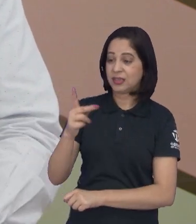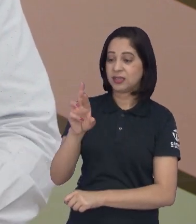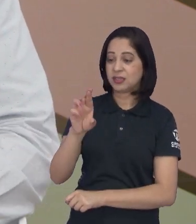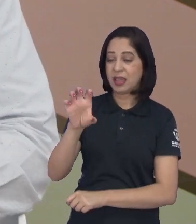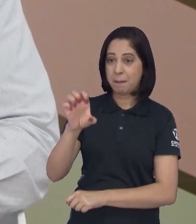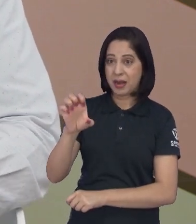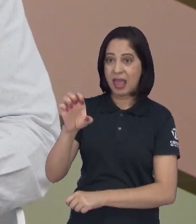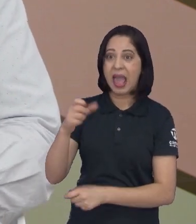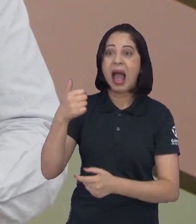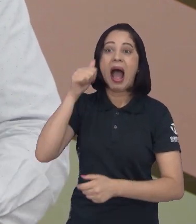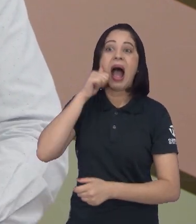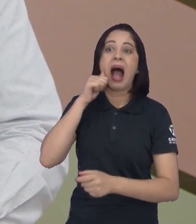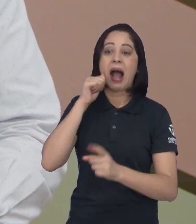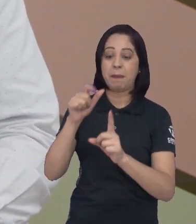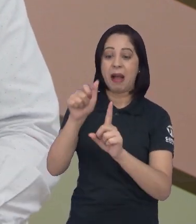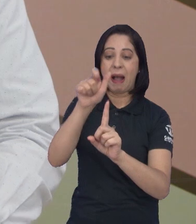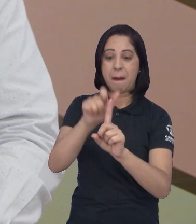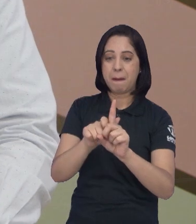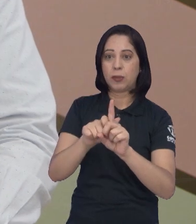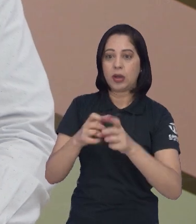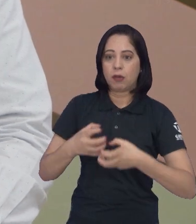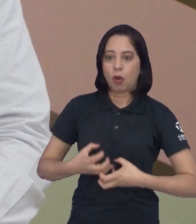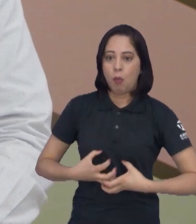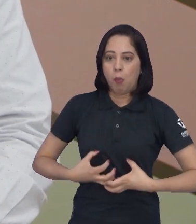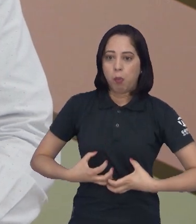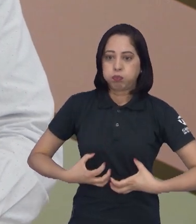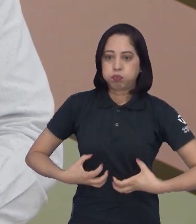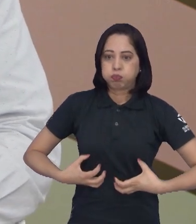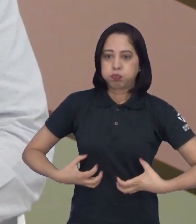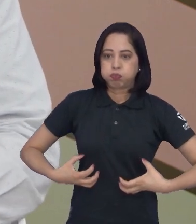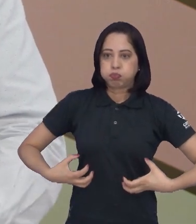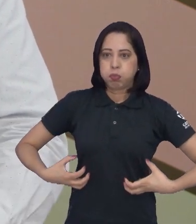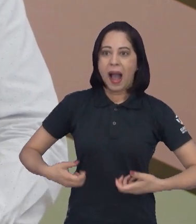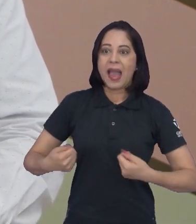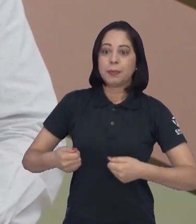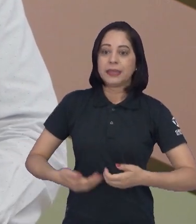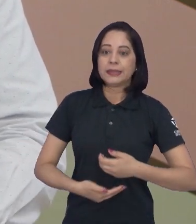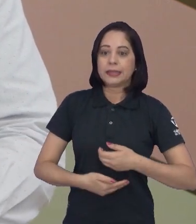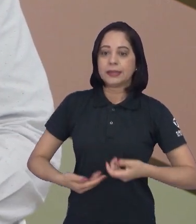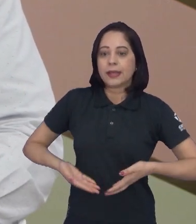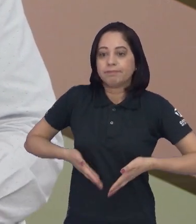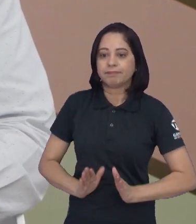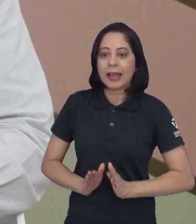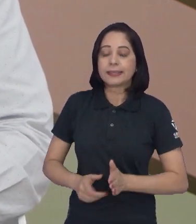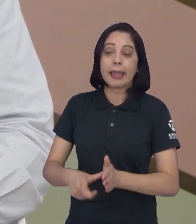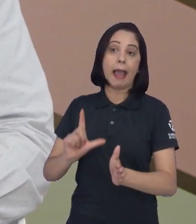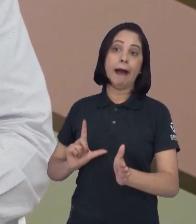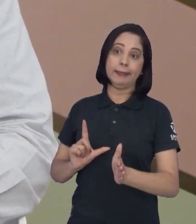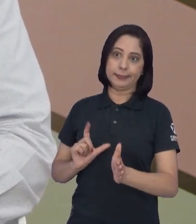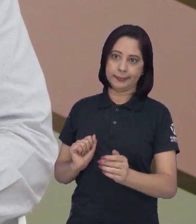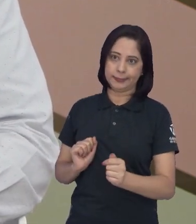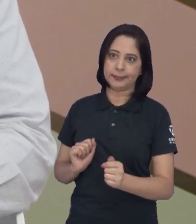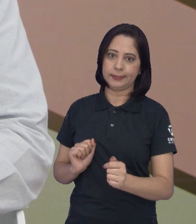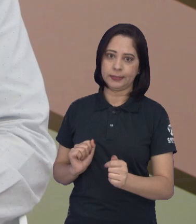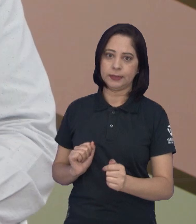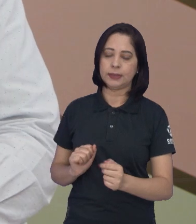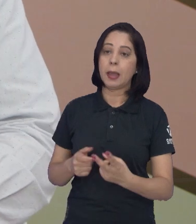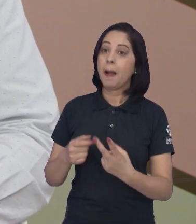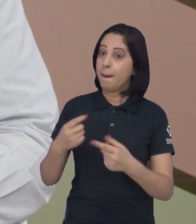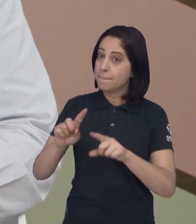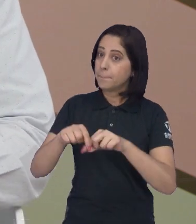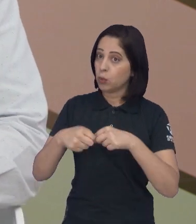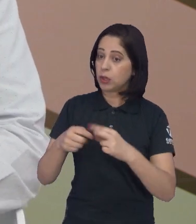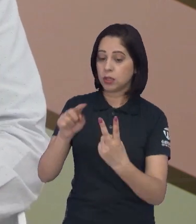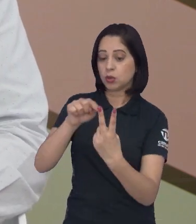incha muito tem descontrole de pressão e pode antecipar o parto fazendo com que ele seja prematuro então é uma gestação de um risco um pouco mais